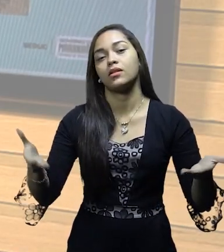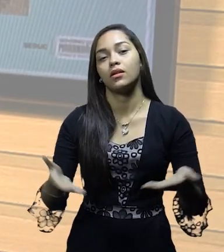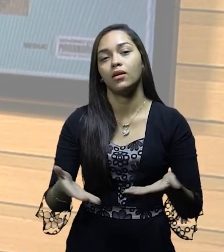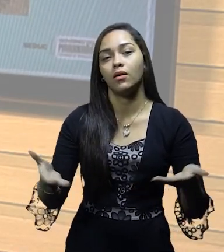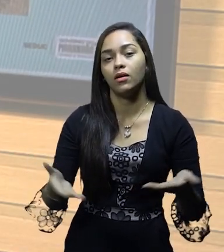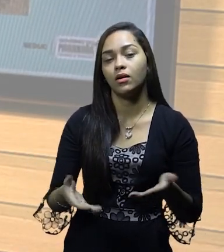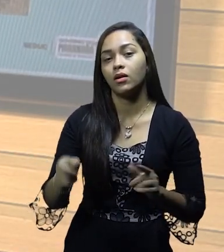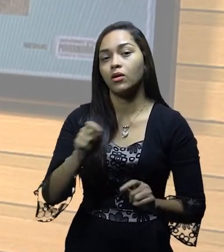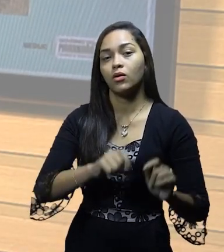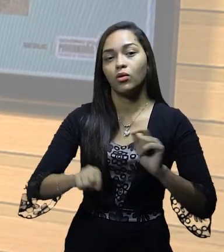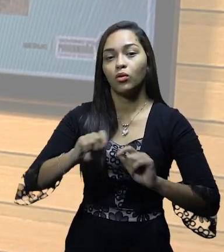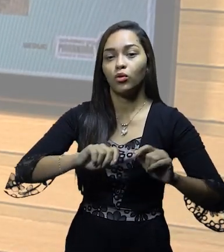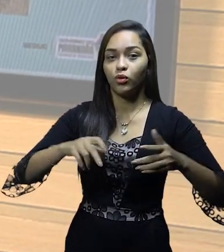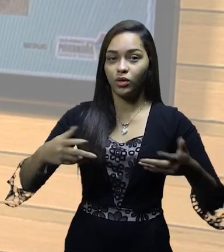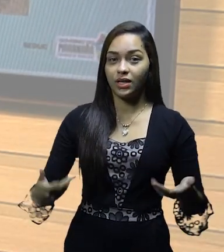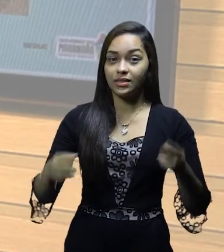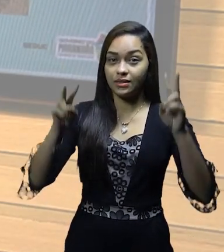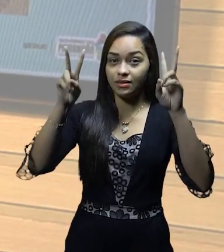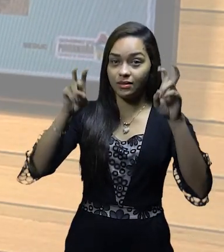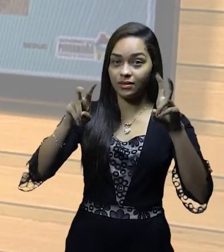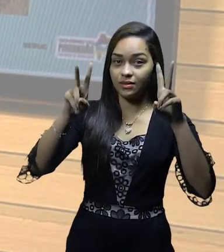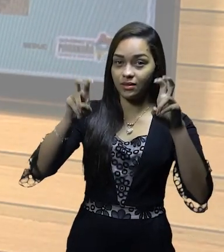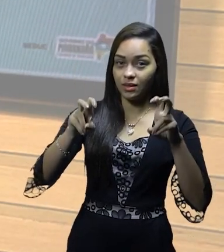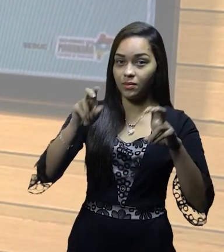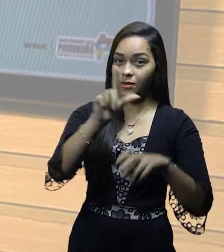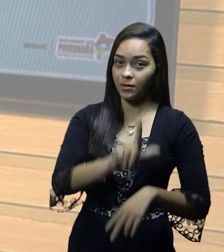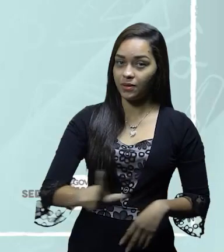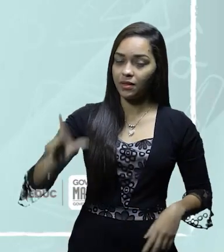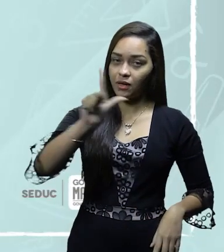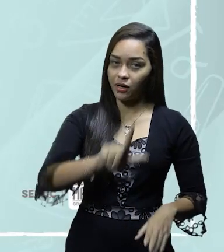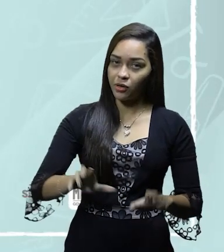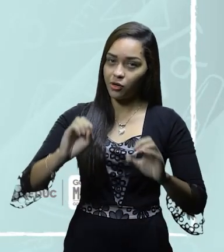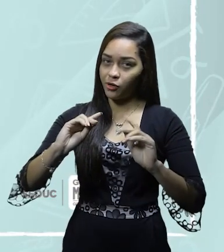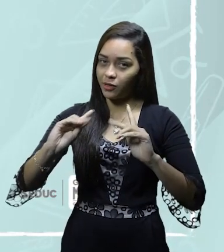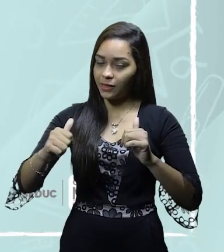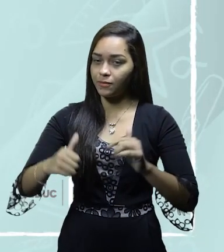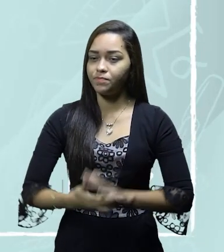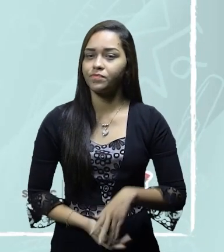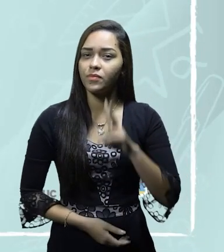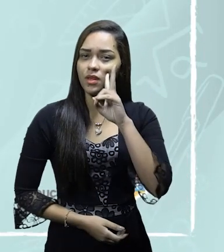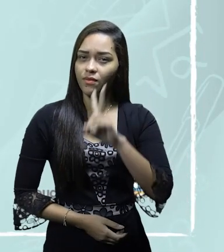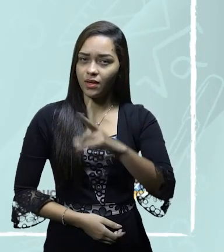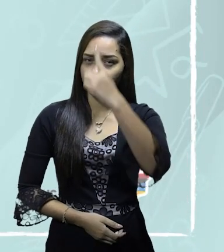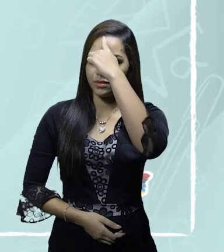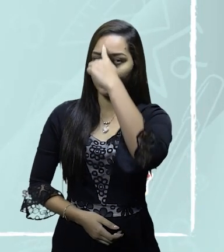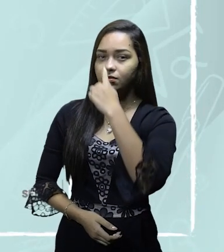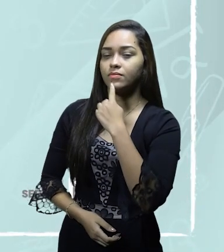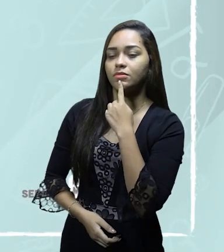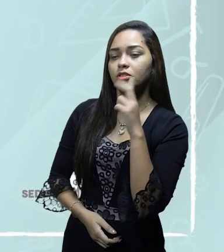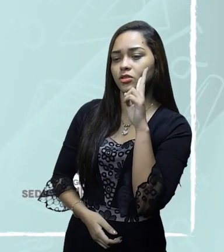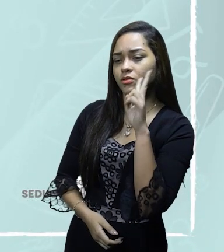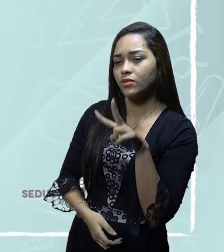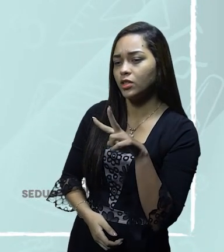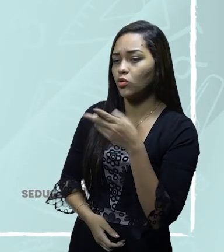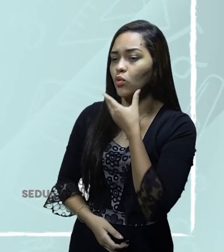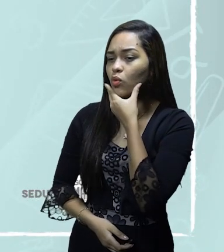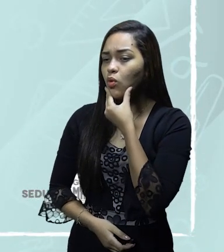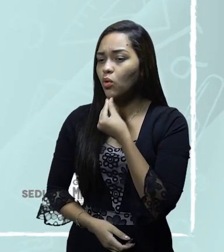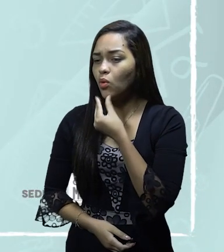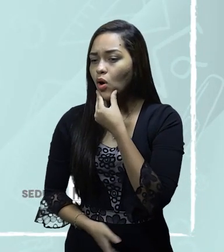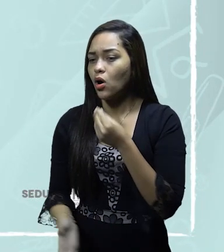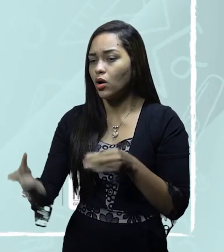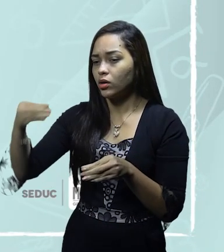essa página da nossa história literária. Observe essa figura aqui, você vê um